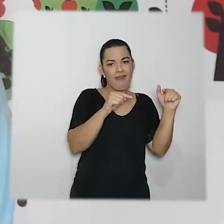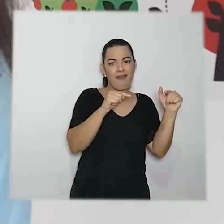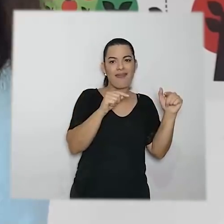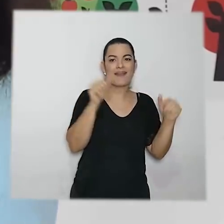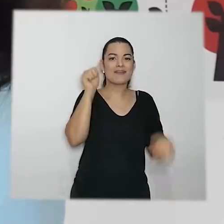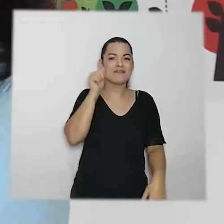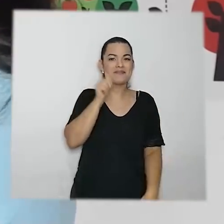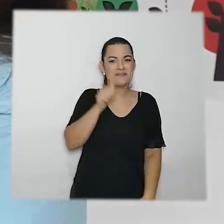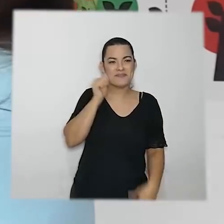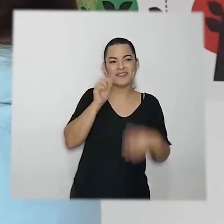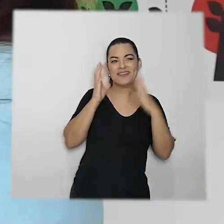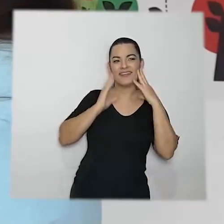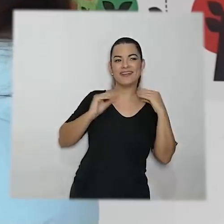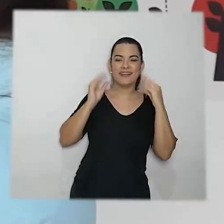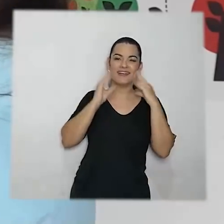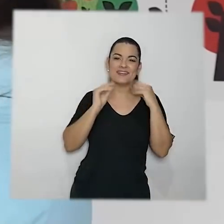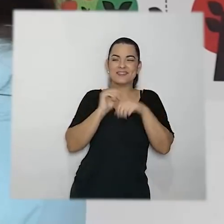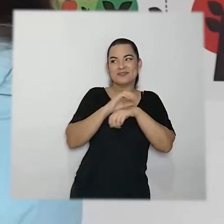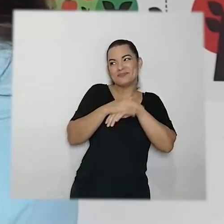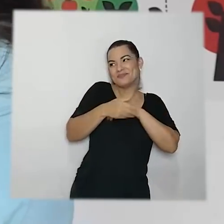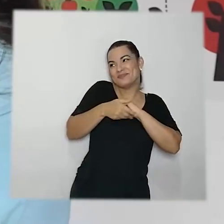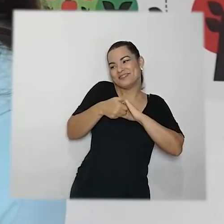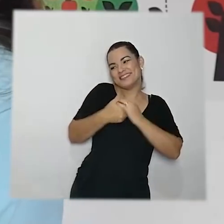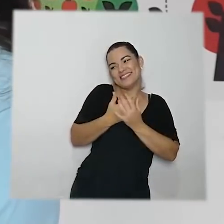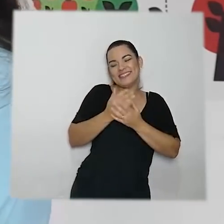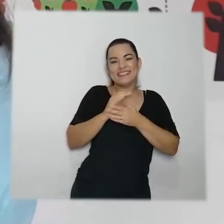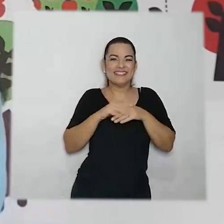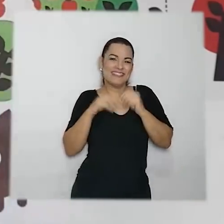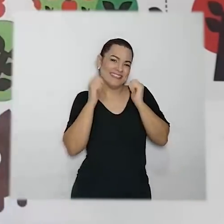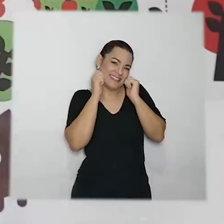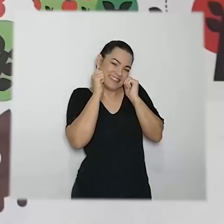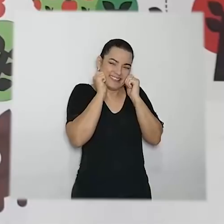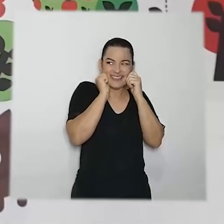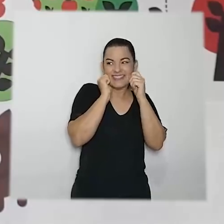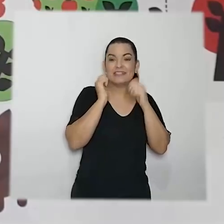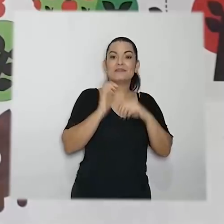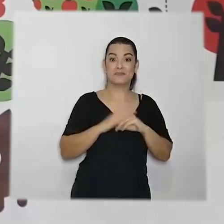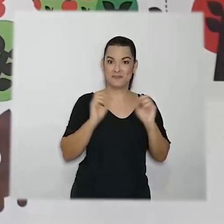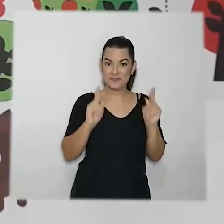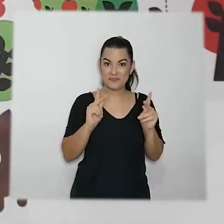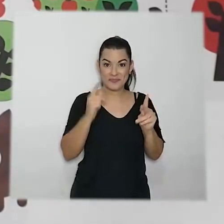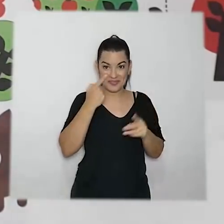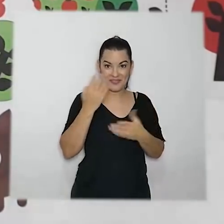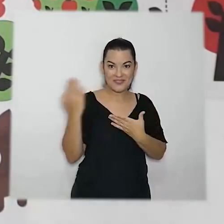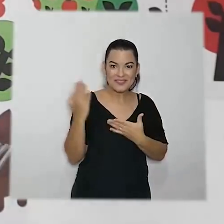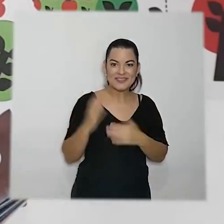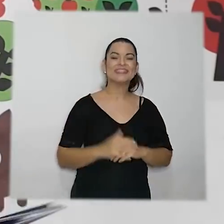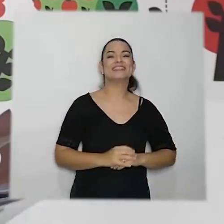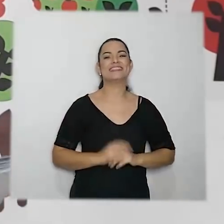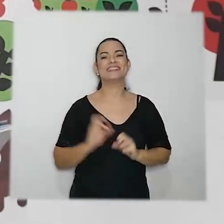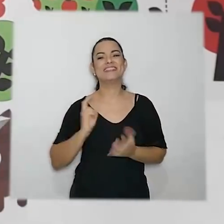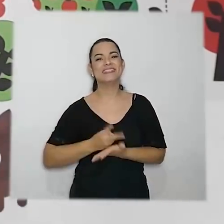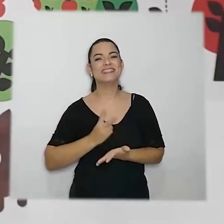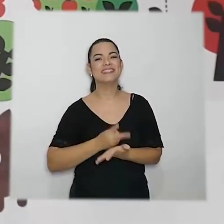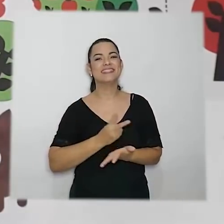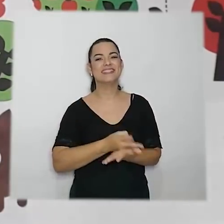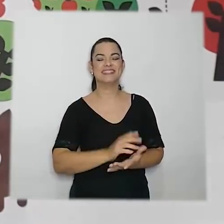que legal. Tá acompanhando com a Pro? Então vamos seguir aqui.